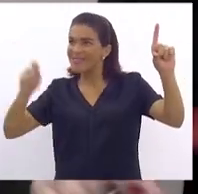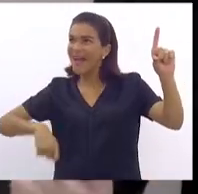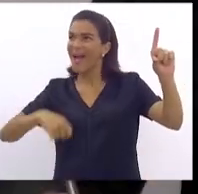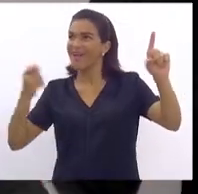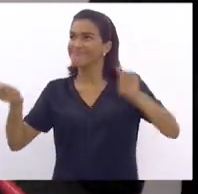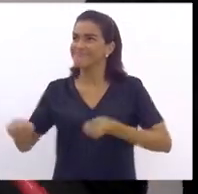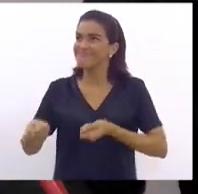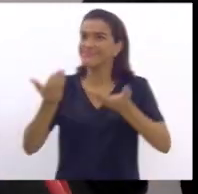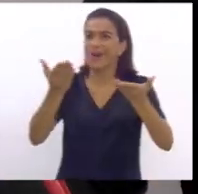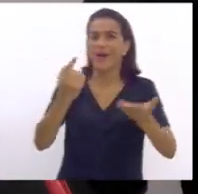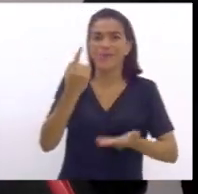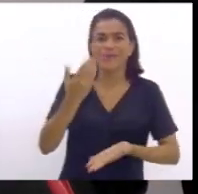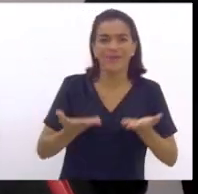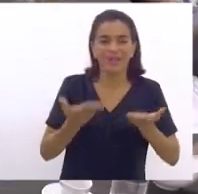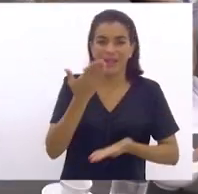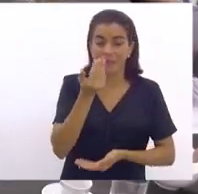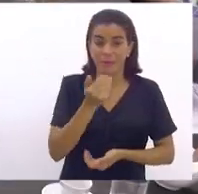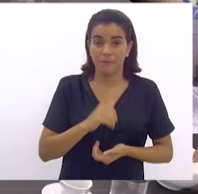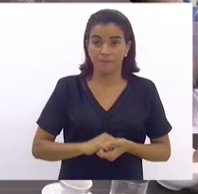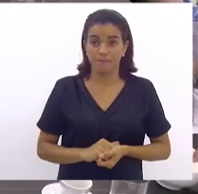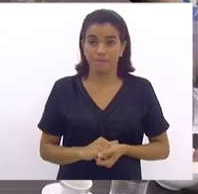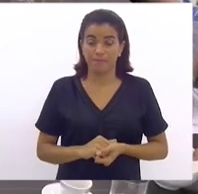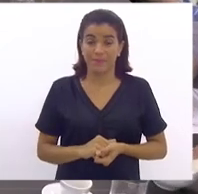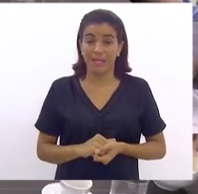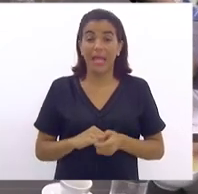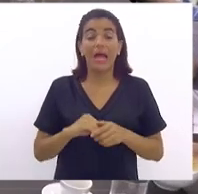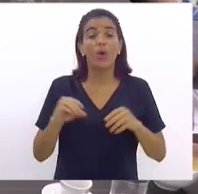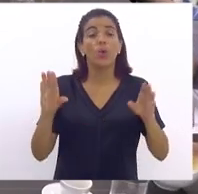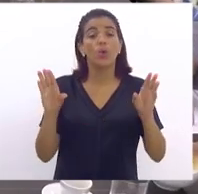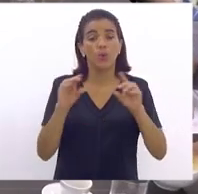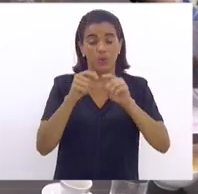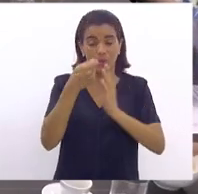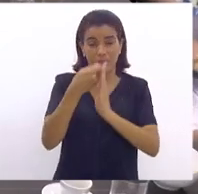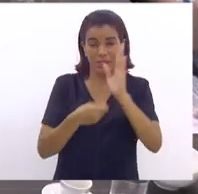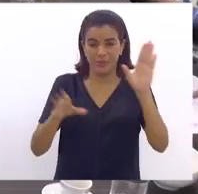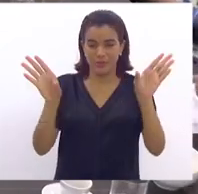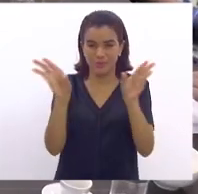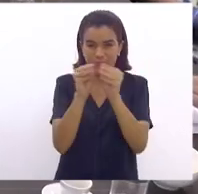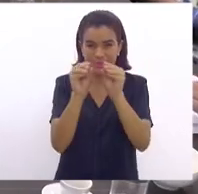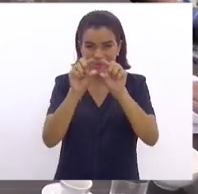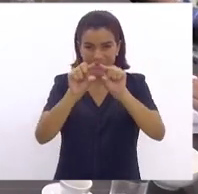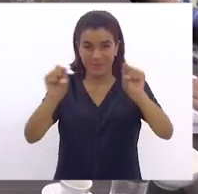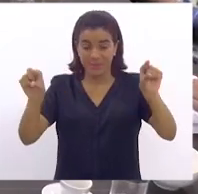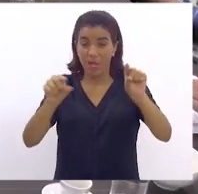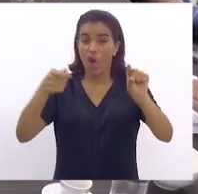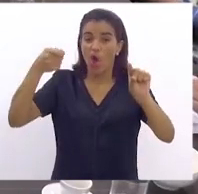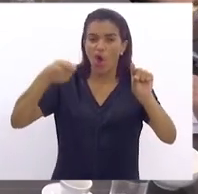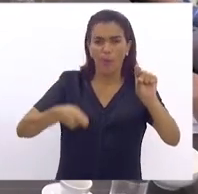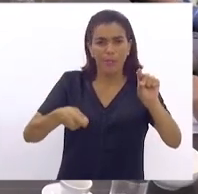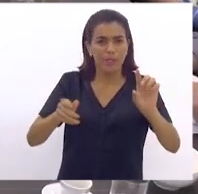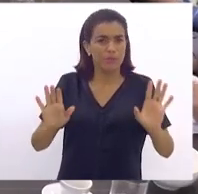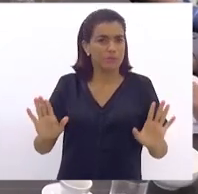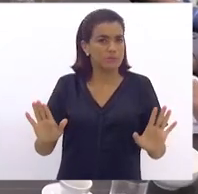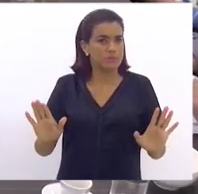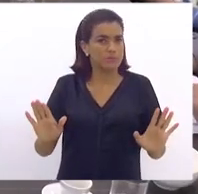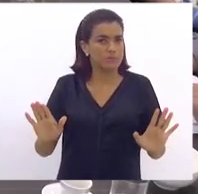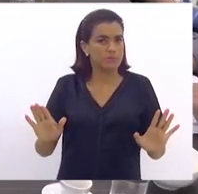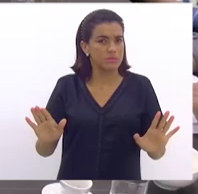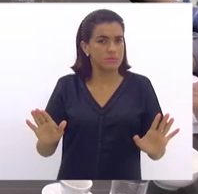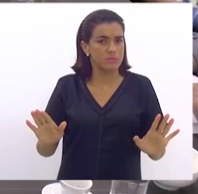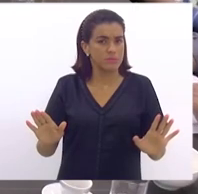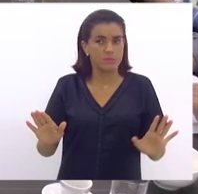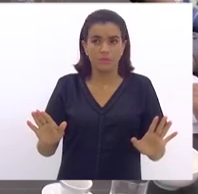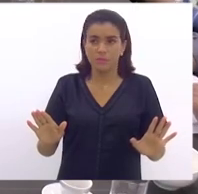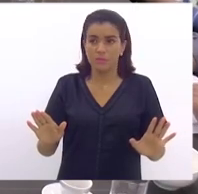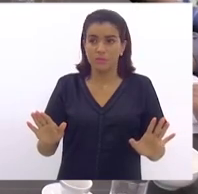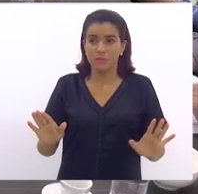me alimento. Me permite uma parte, o que diz é o seguinte, a ementa inicia, obriga as empresas. Então, o promotor é obrigado. Então, ele é